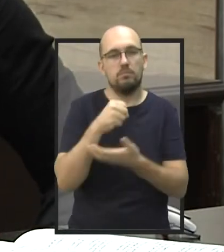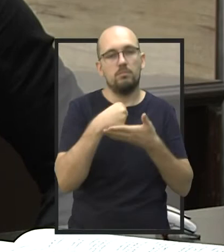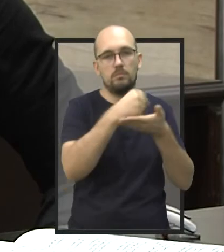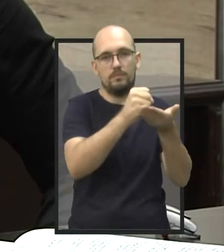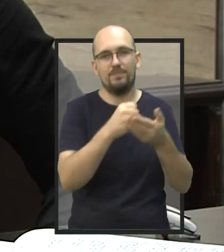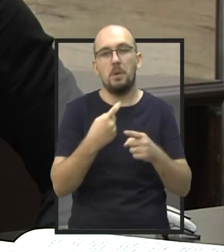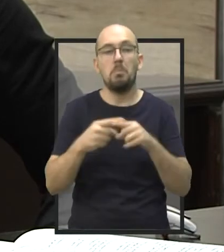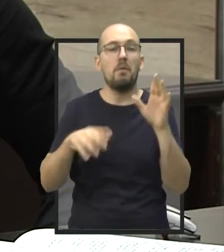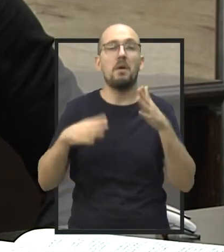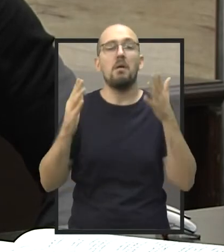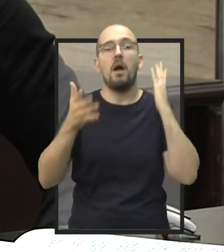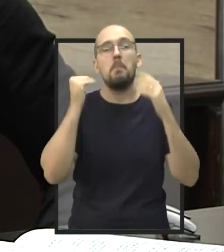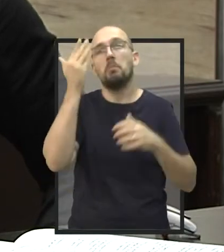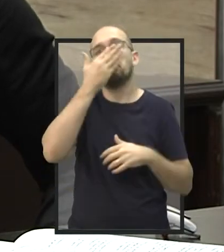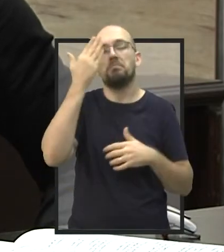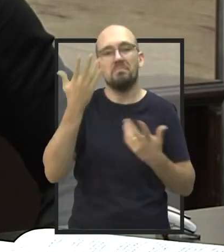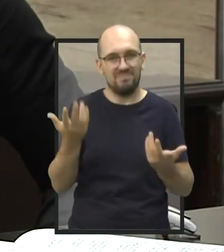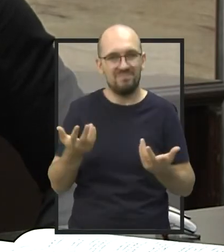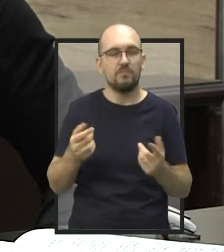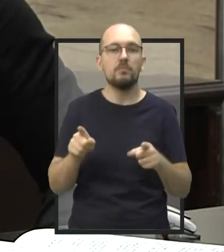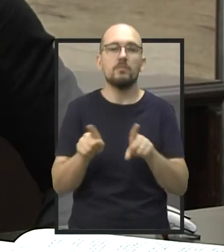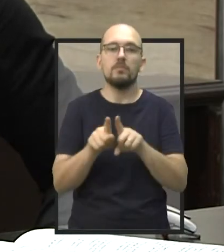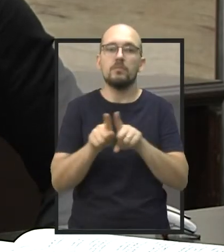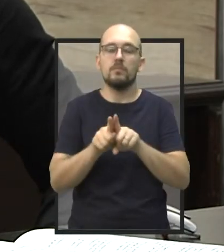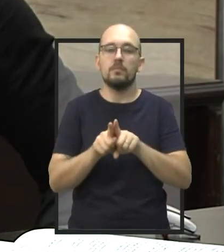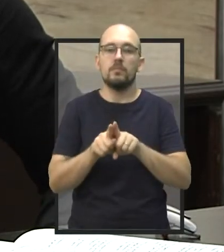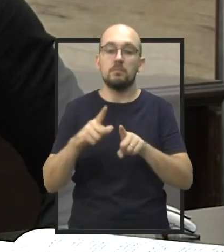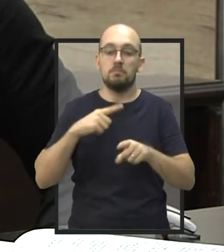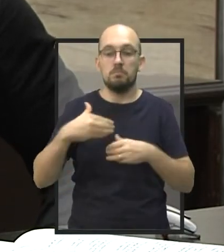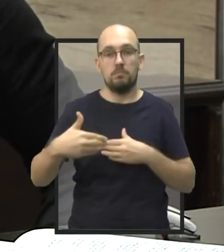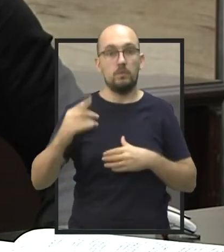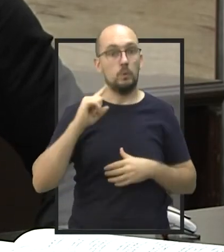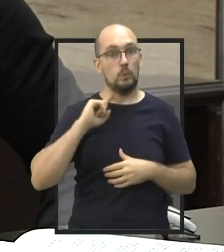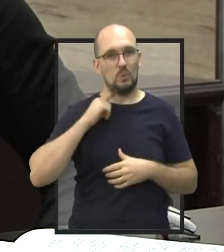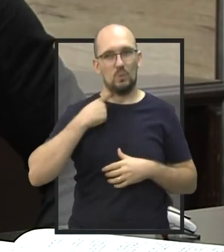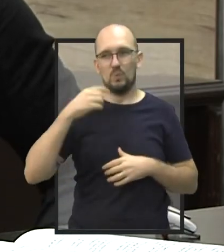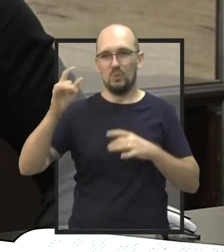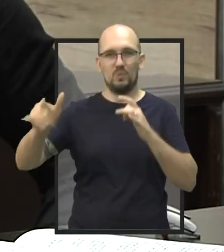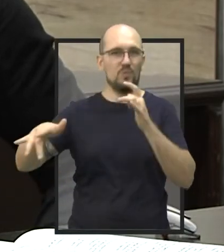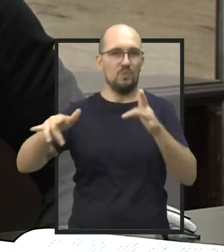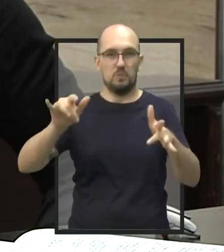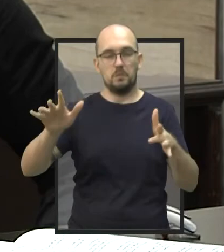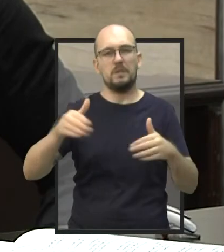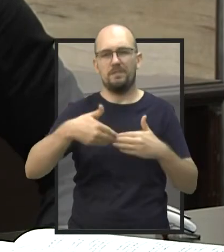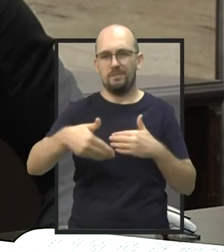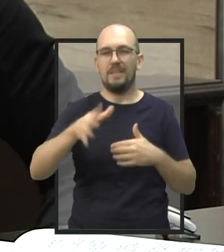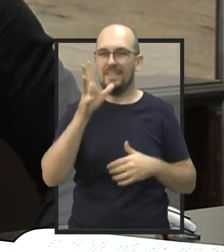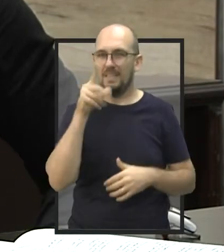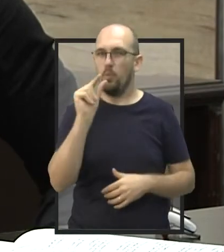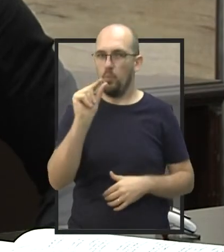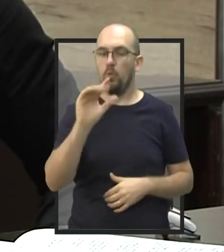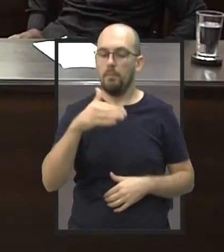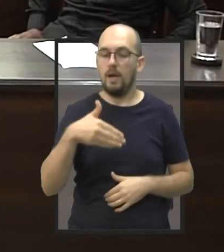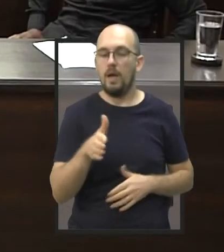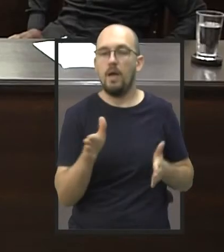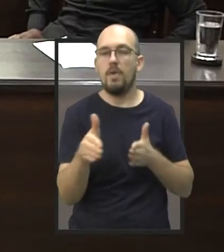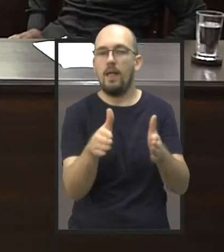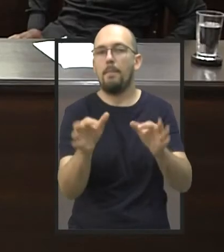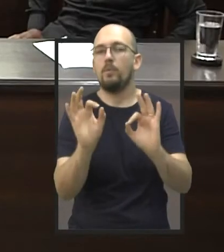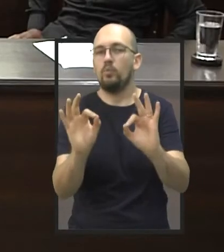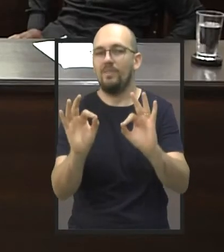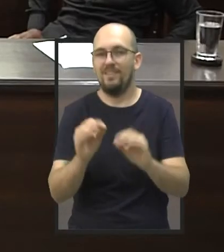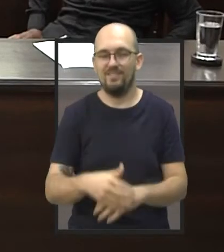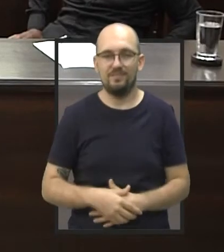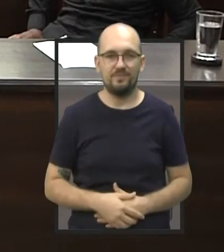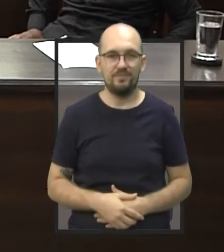tem agora a parte dos entulhos, que eu acho que vai ficar bom. A gente vai demorar um pouco ainda, mas estamos no caminho certo. Além